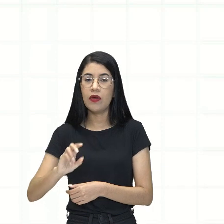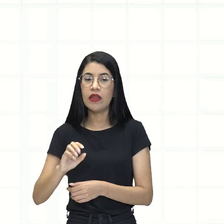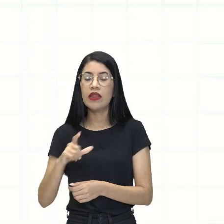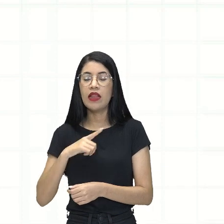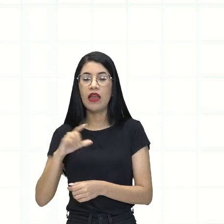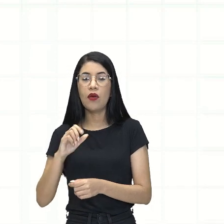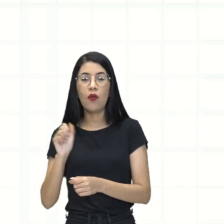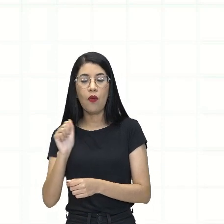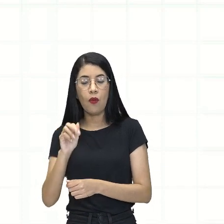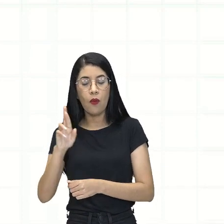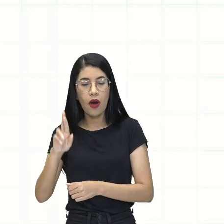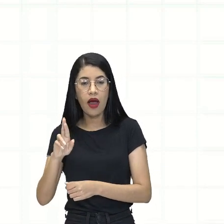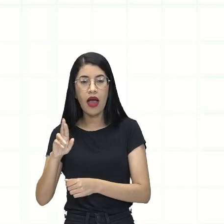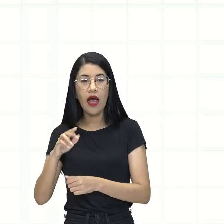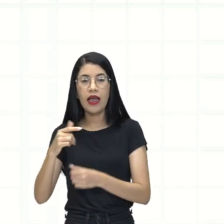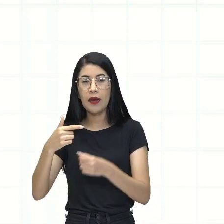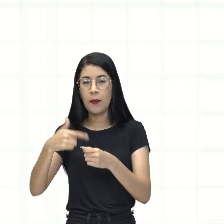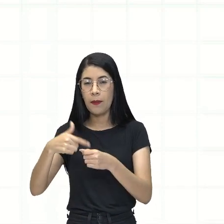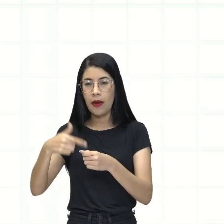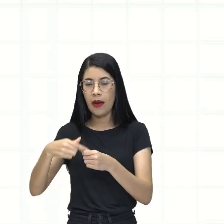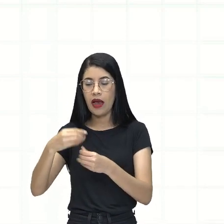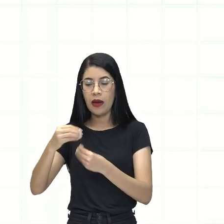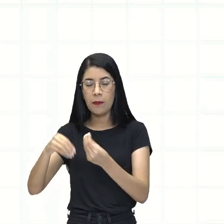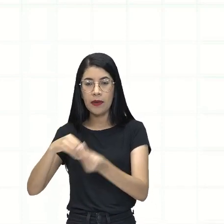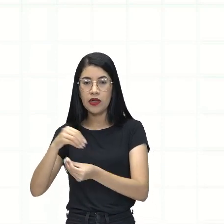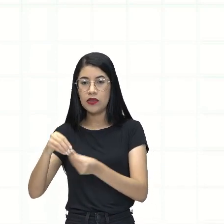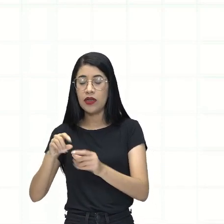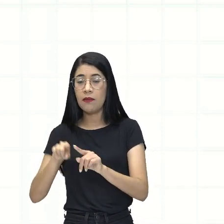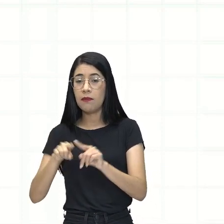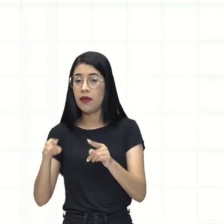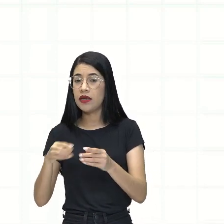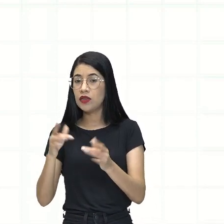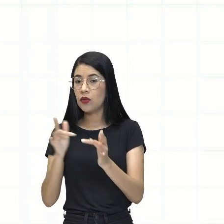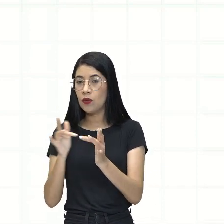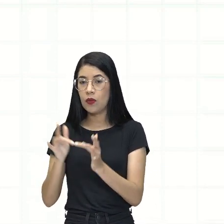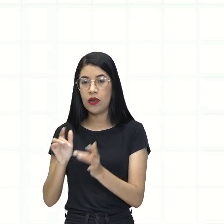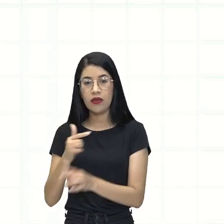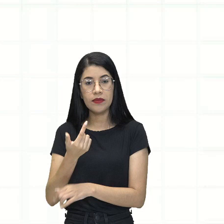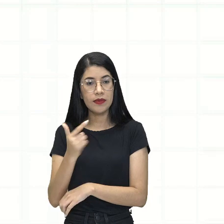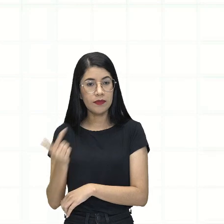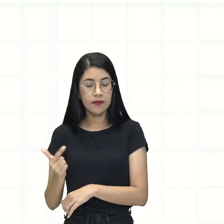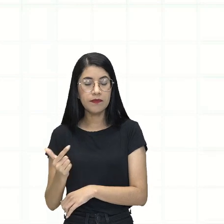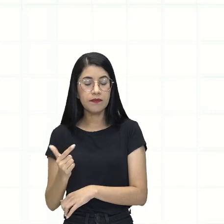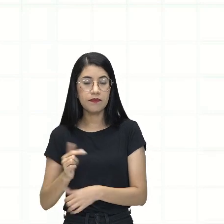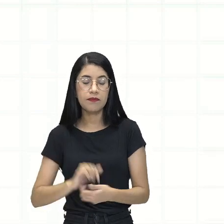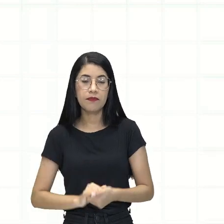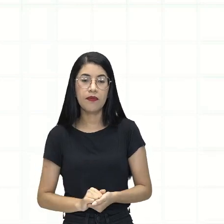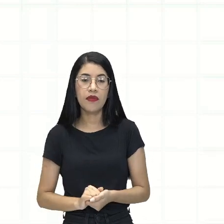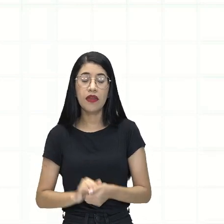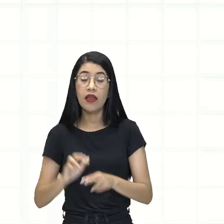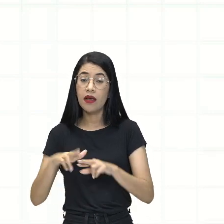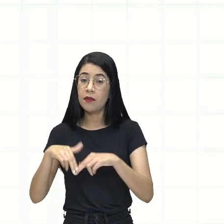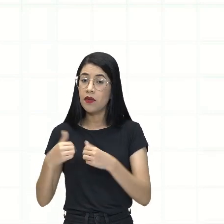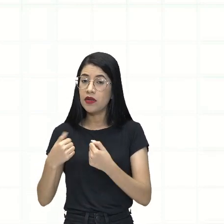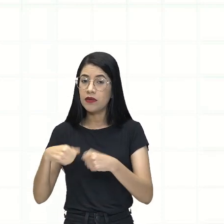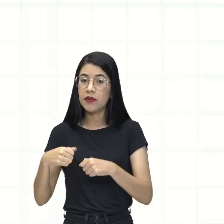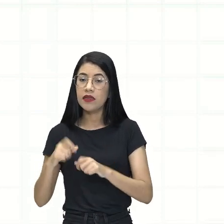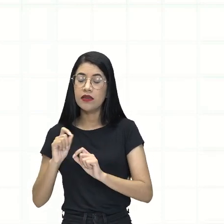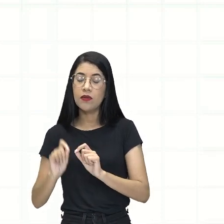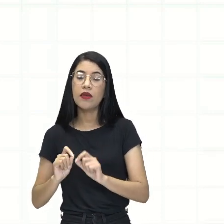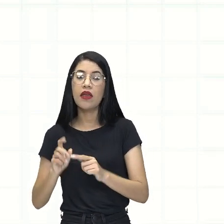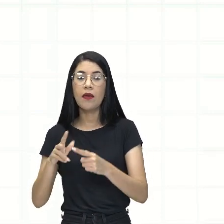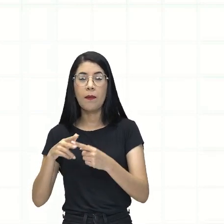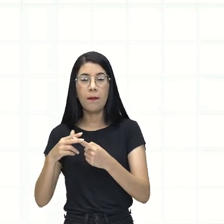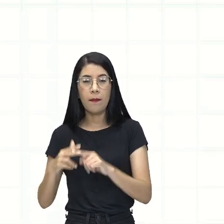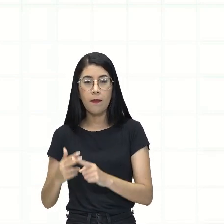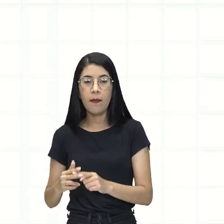combustível, então eles não entram em contatos, né, entre si, e por isso essas máquinas precisam estar